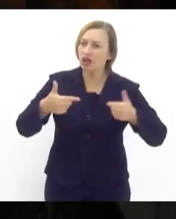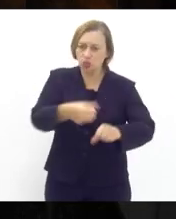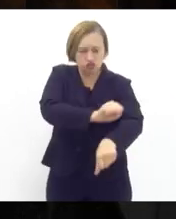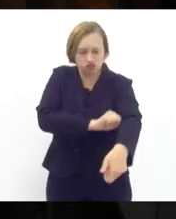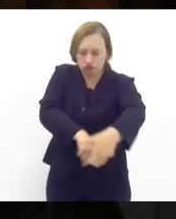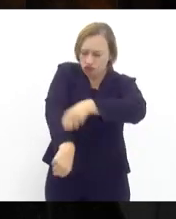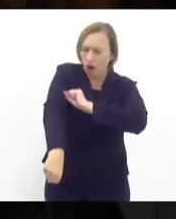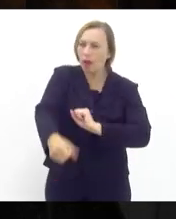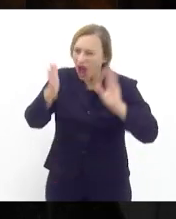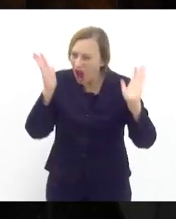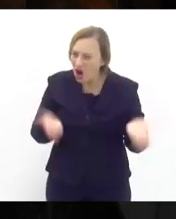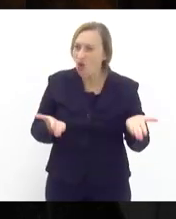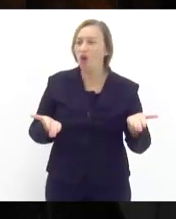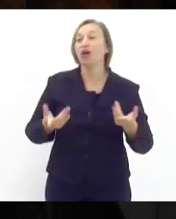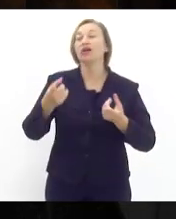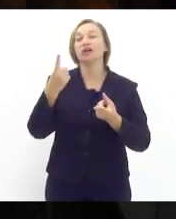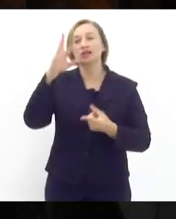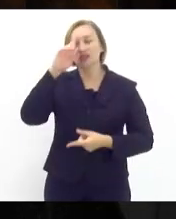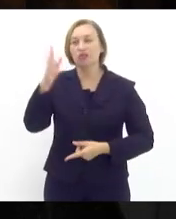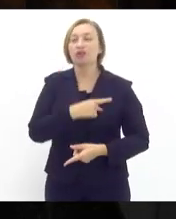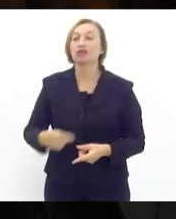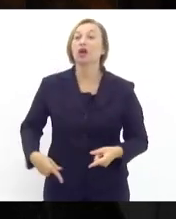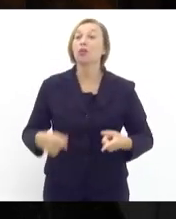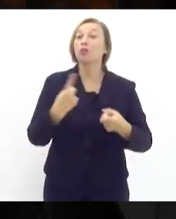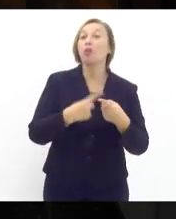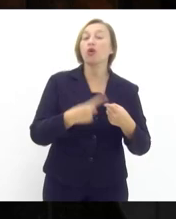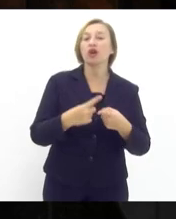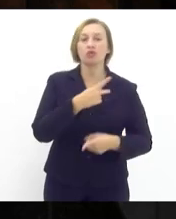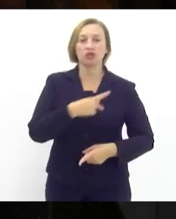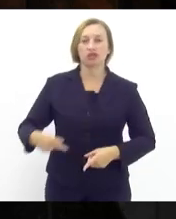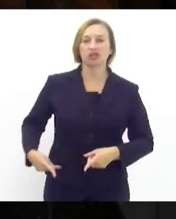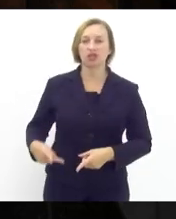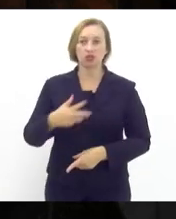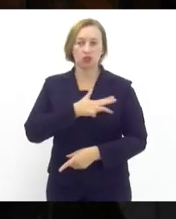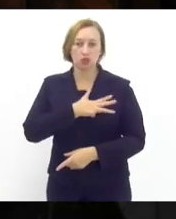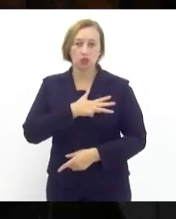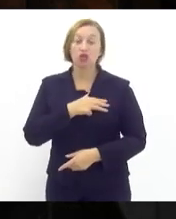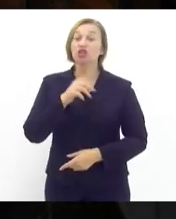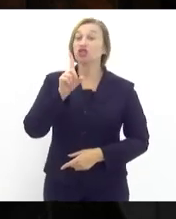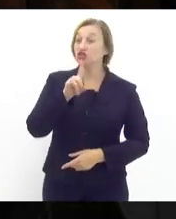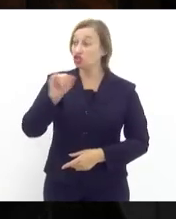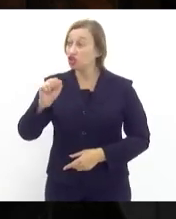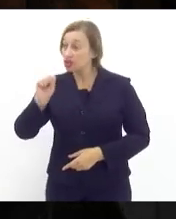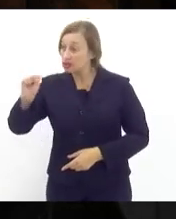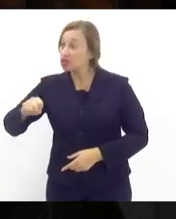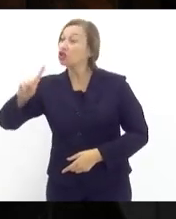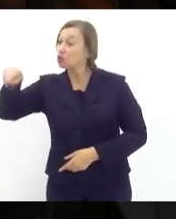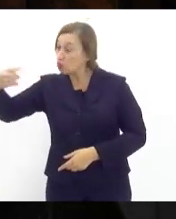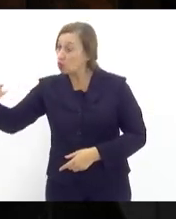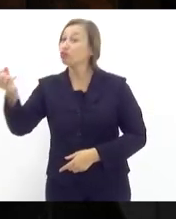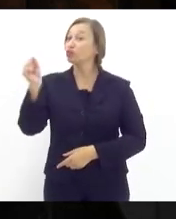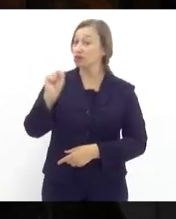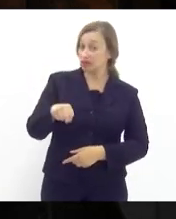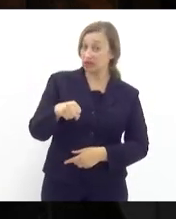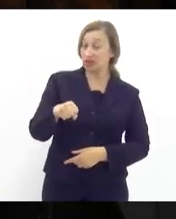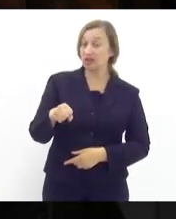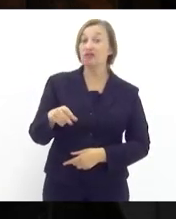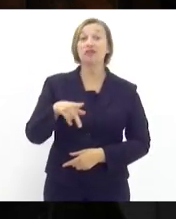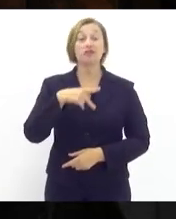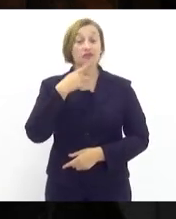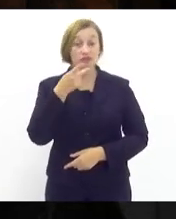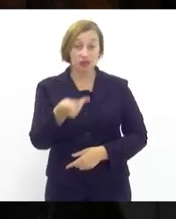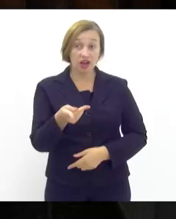senhor presidente porque o presidente Lula diz assim outro também afirma